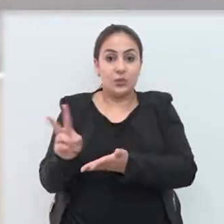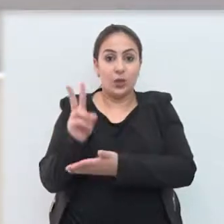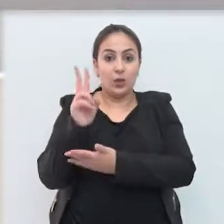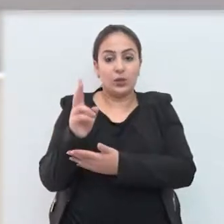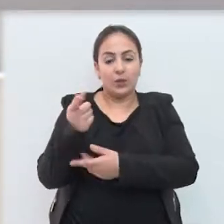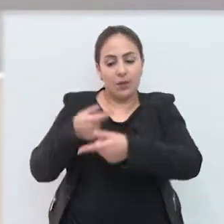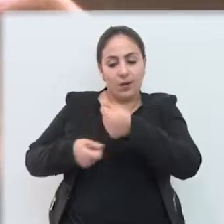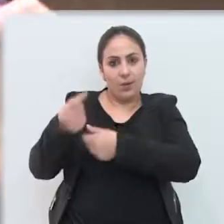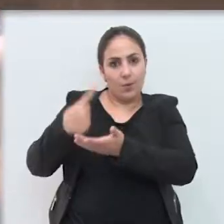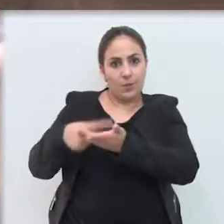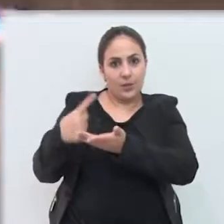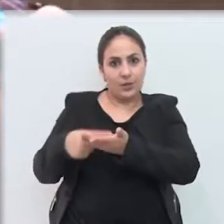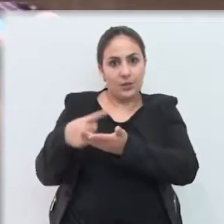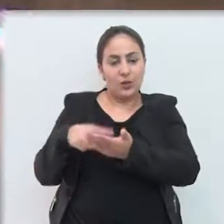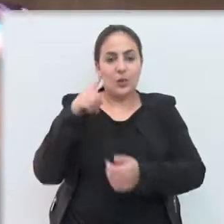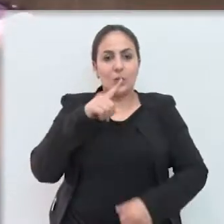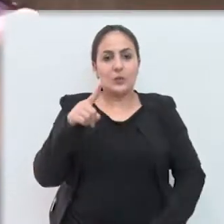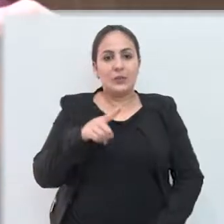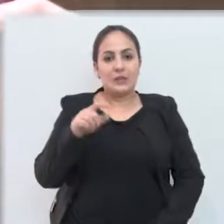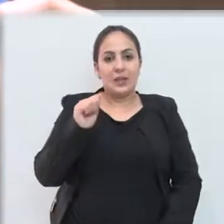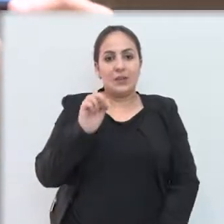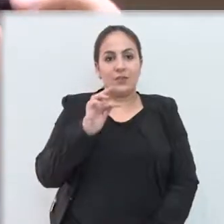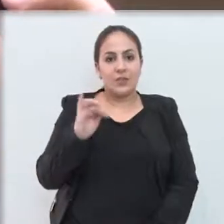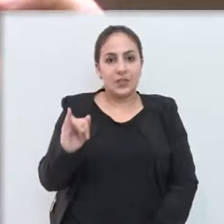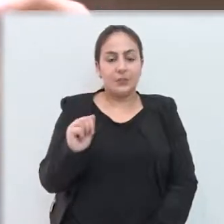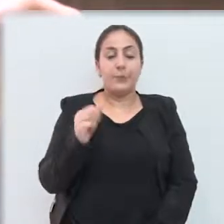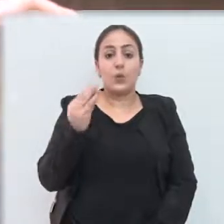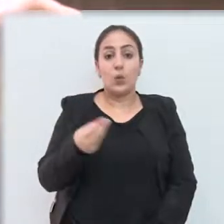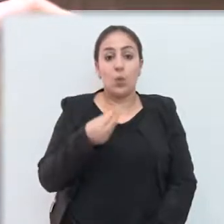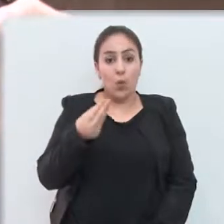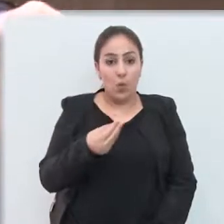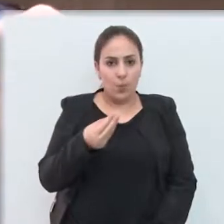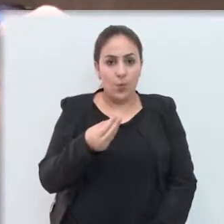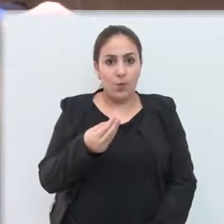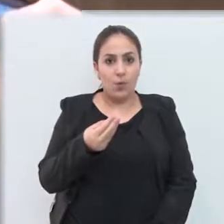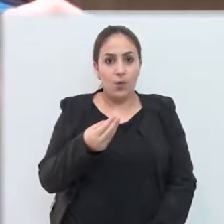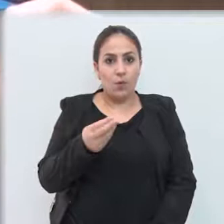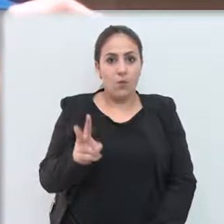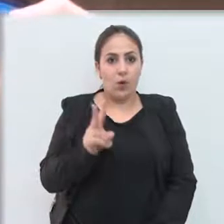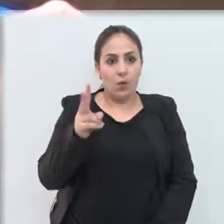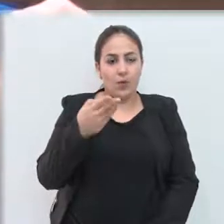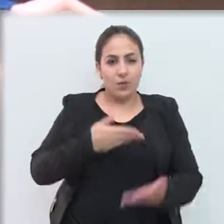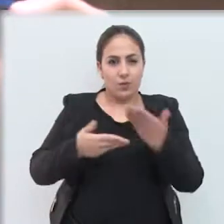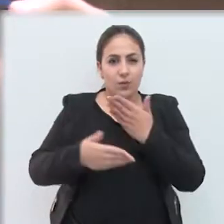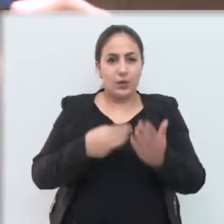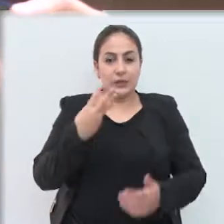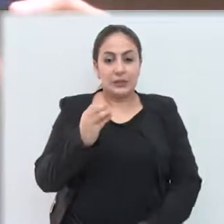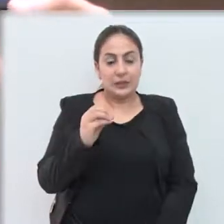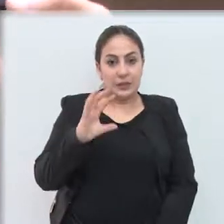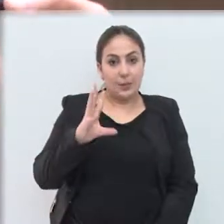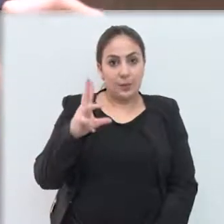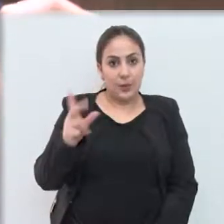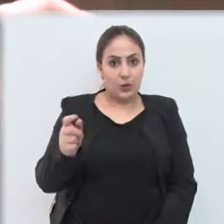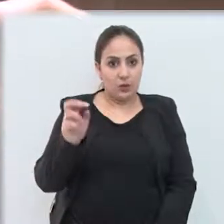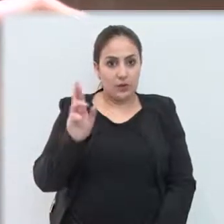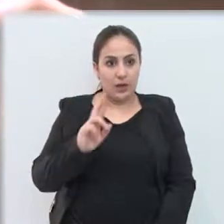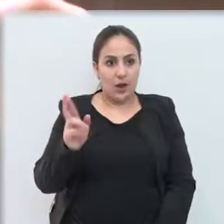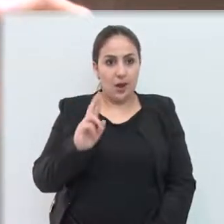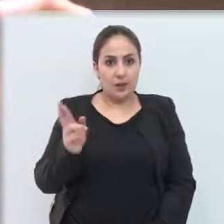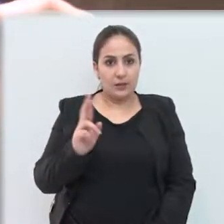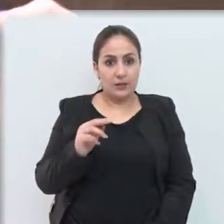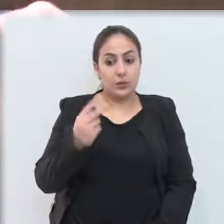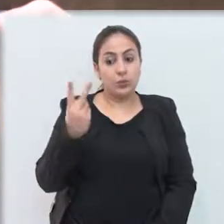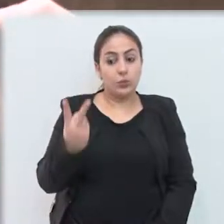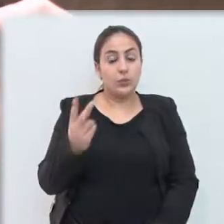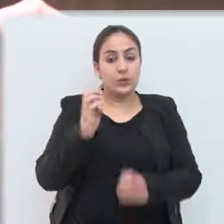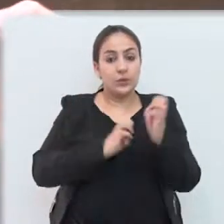comercial Zafari. Como a operação que foi noticiado envolve valores de R$30 milhões entre duas empresas privadas, a